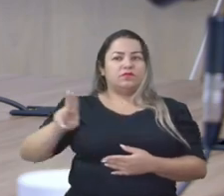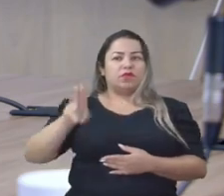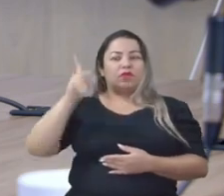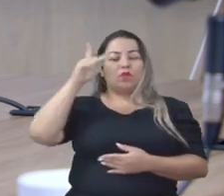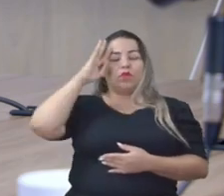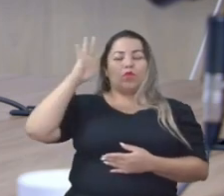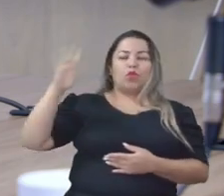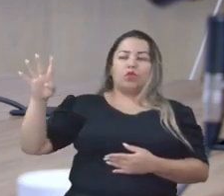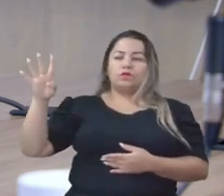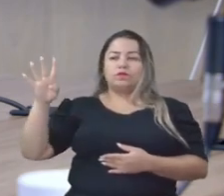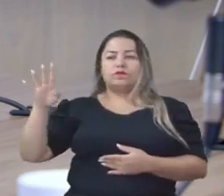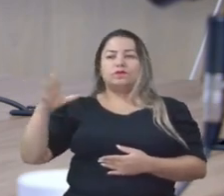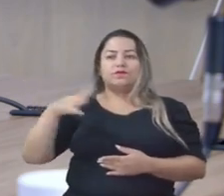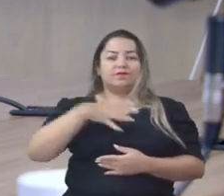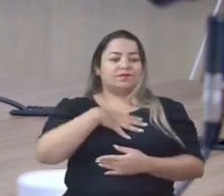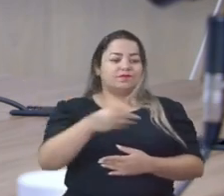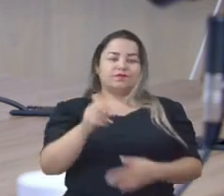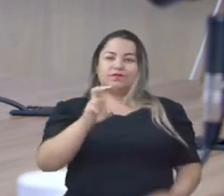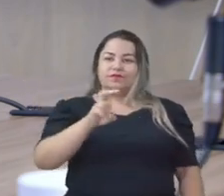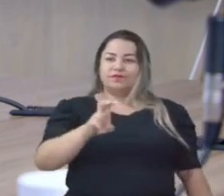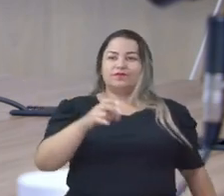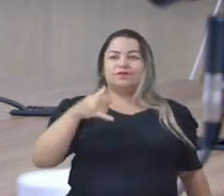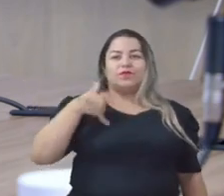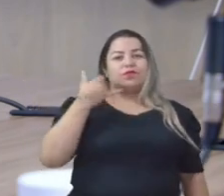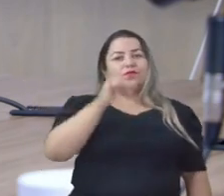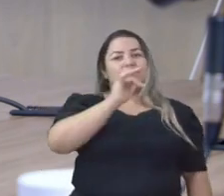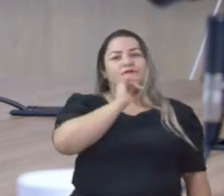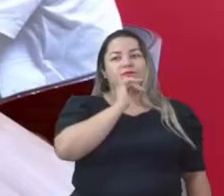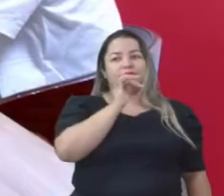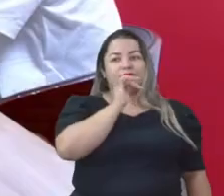sonhos. Eu já tenho um filho de 5 aninhos, vou trazer o exemplo dele.